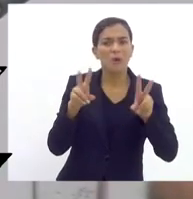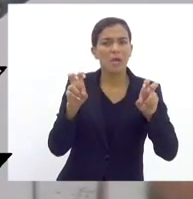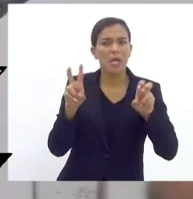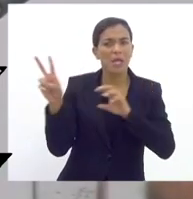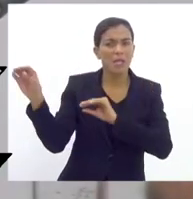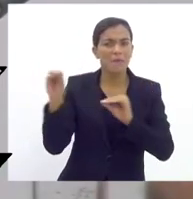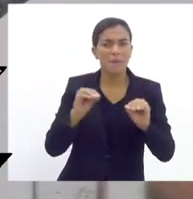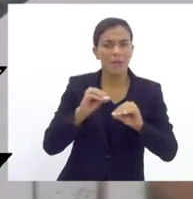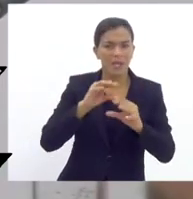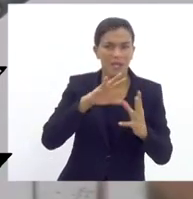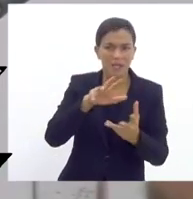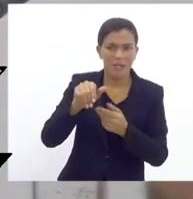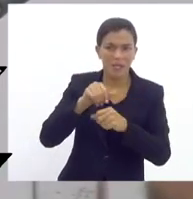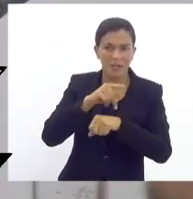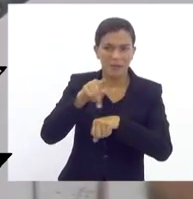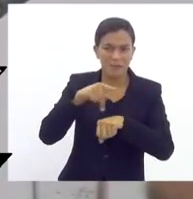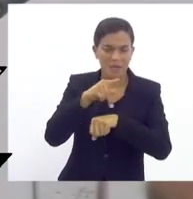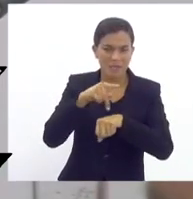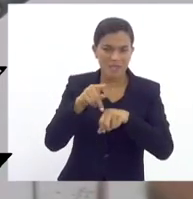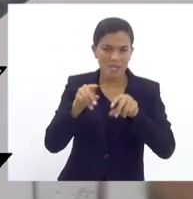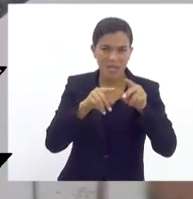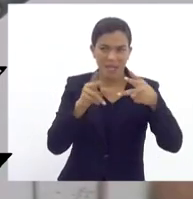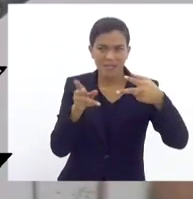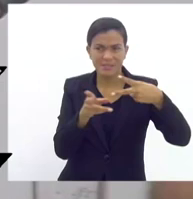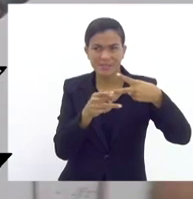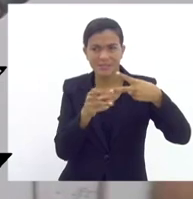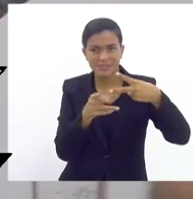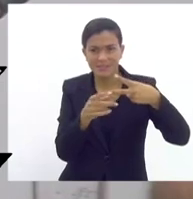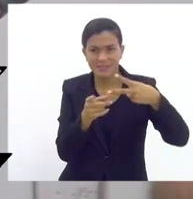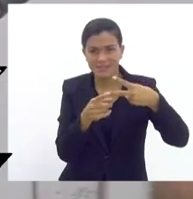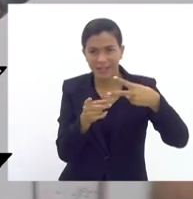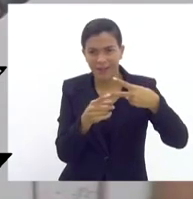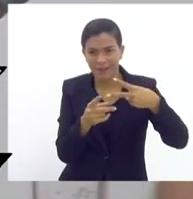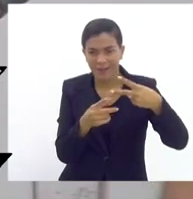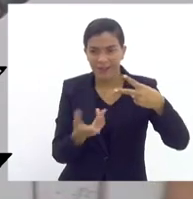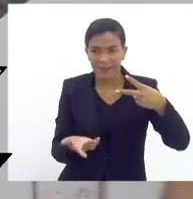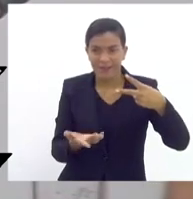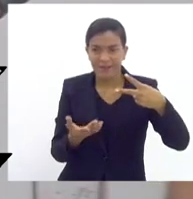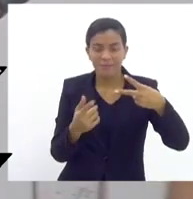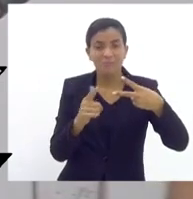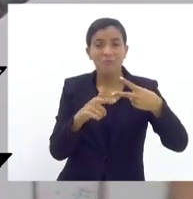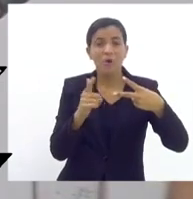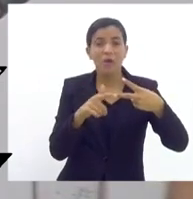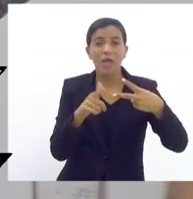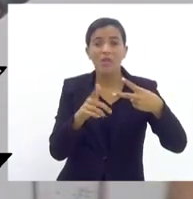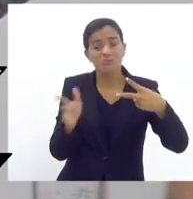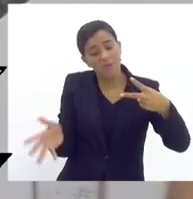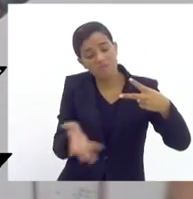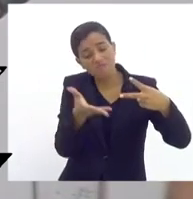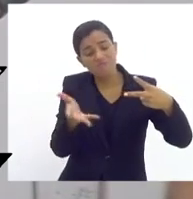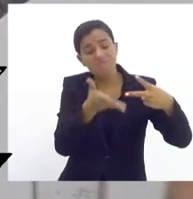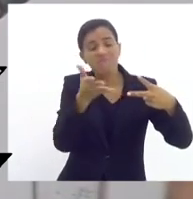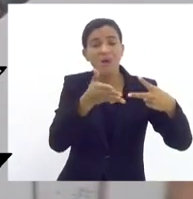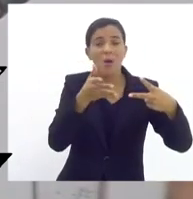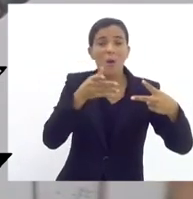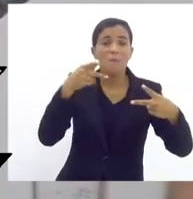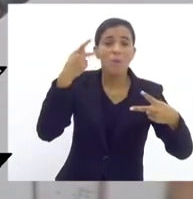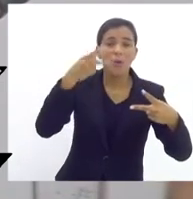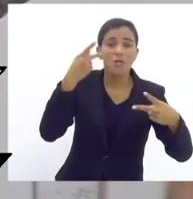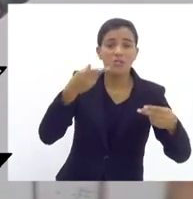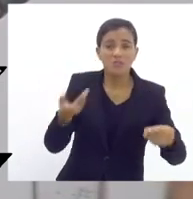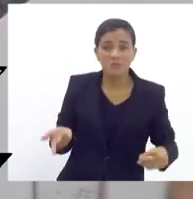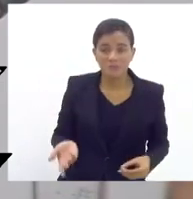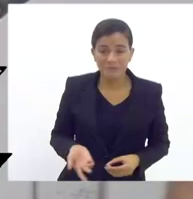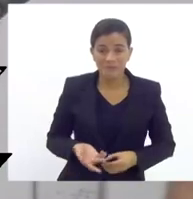secundário porque é um público que não presta pelo político políticos não tem o endereço